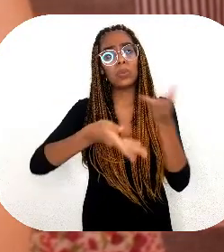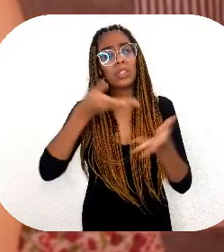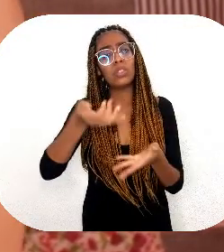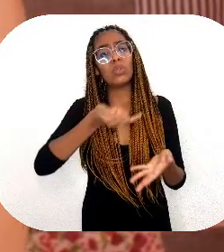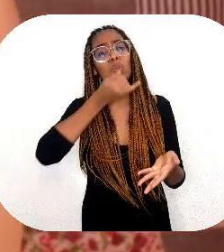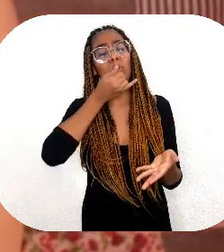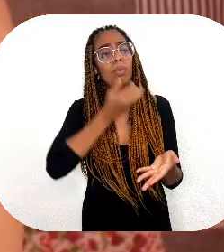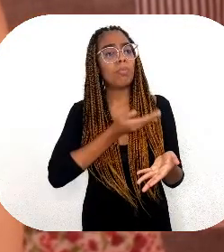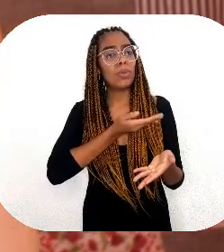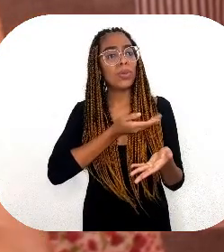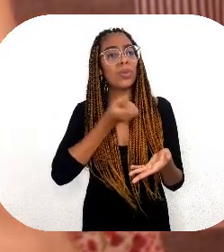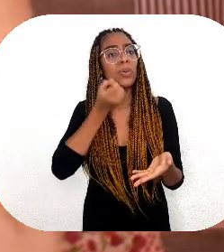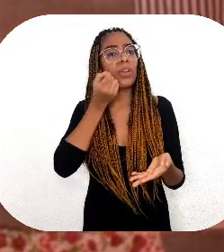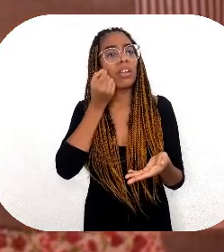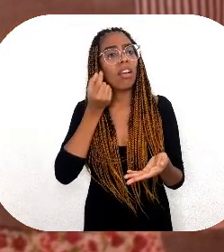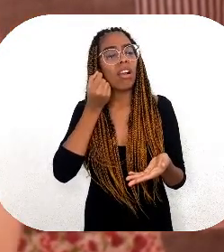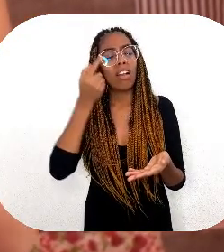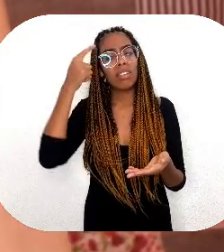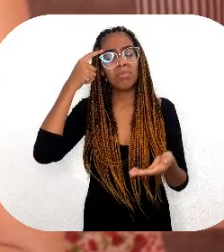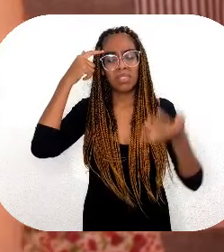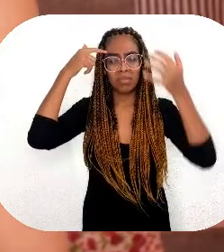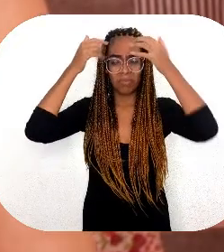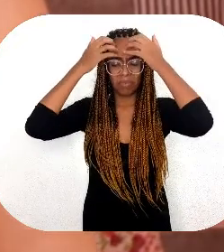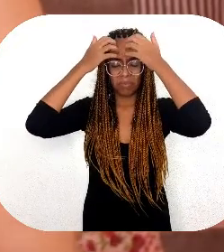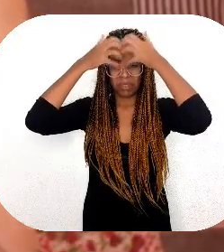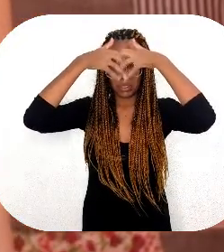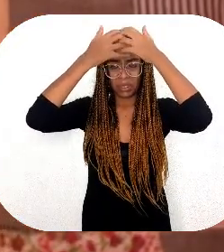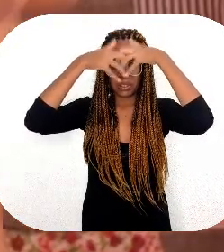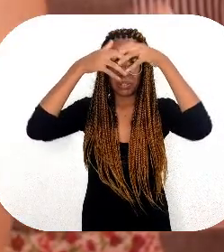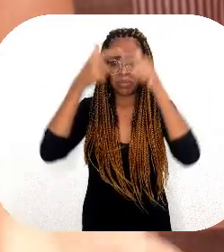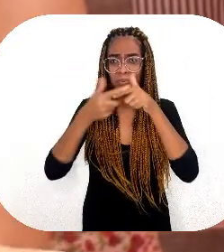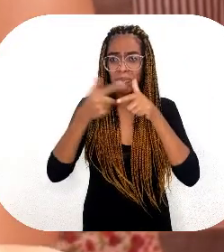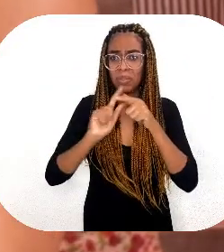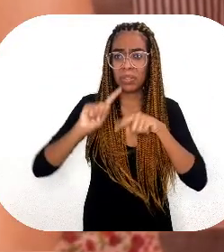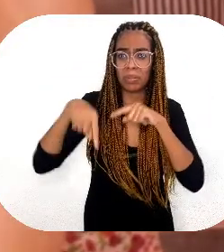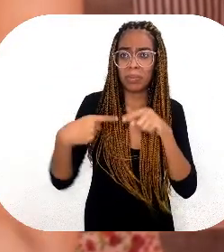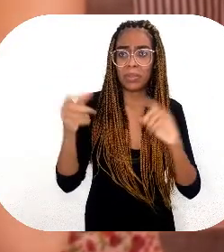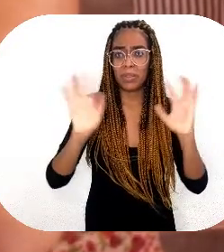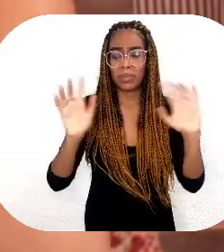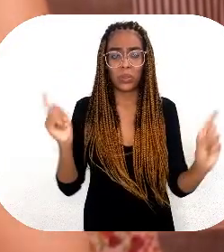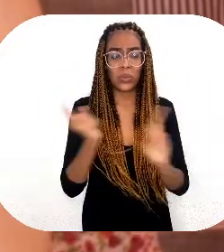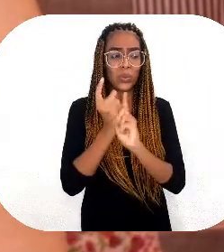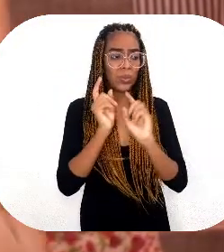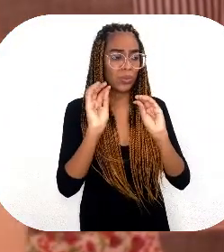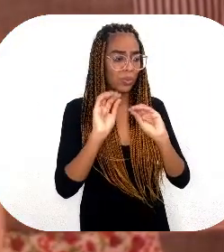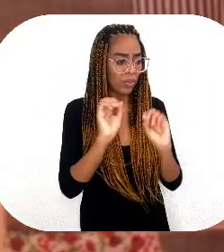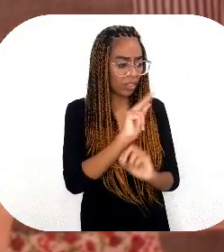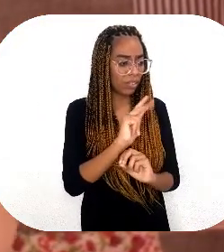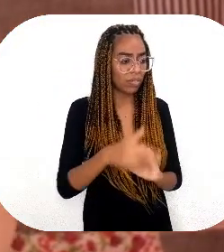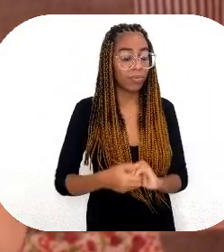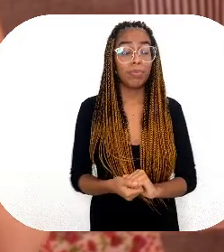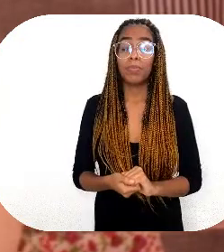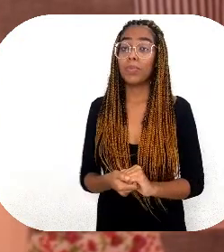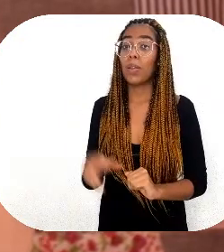Quase nada. É, e eu tenho que ir agora, que eu tenho que dar assistência, sabe? Desculpa aí, amigo gato, eu tô assim com a minha cabeça meio confusa, viu? Eu tô indo, depois a gente